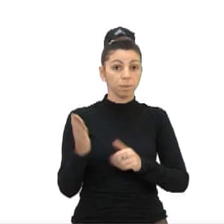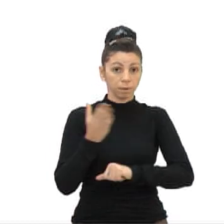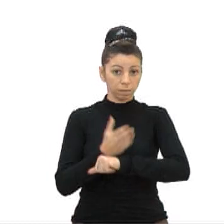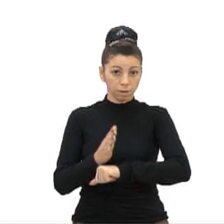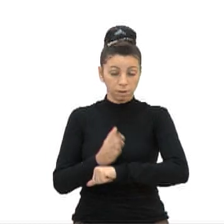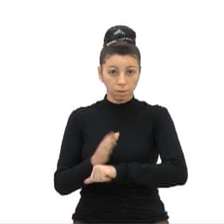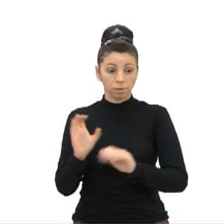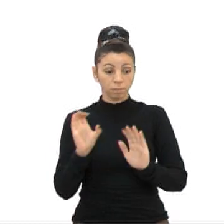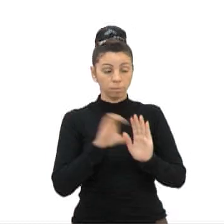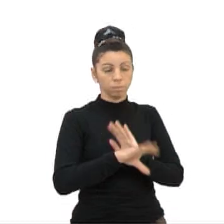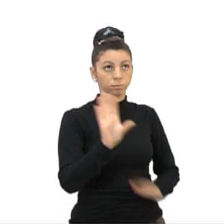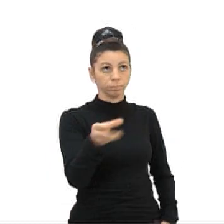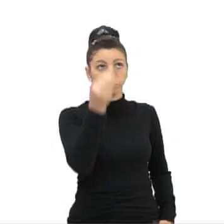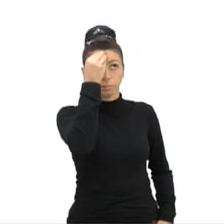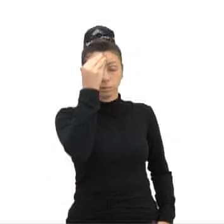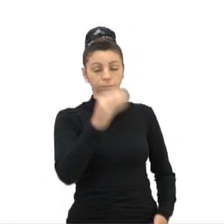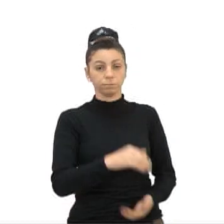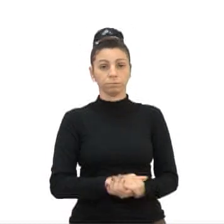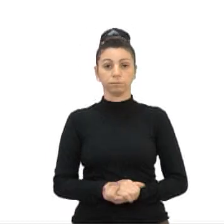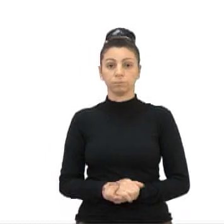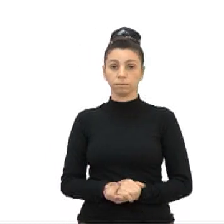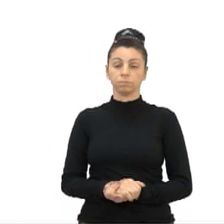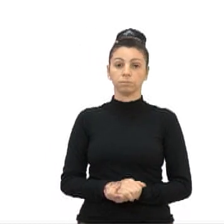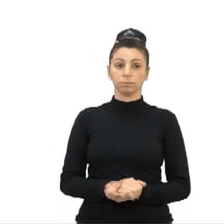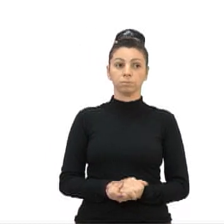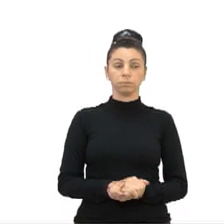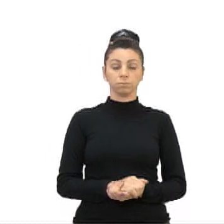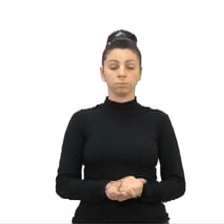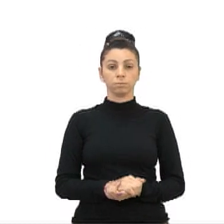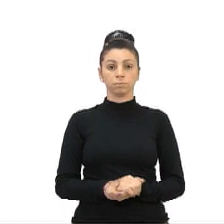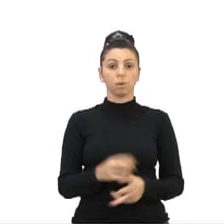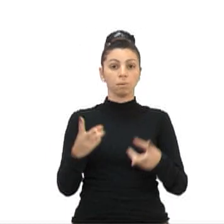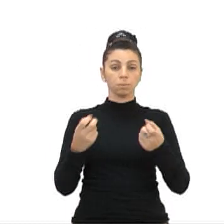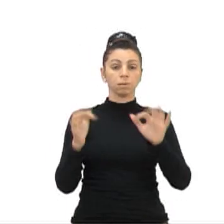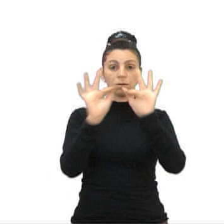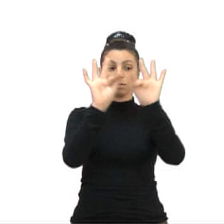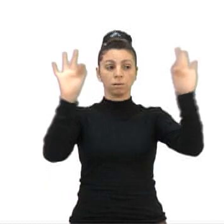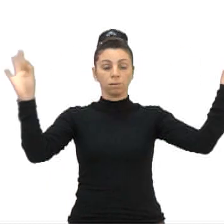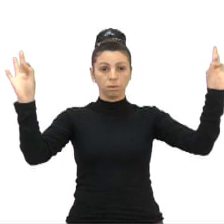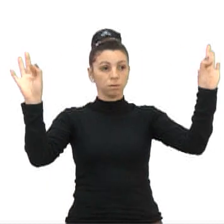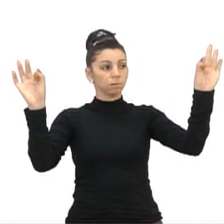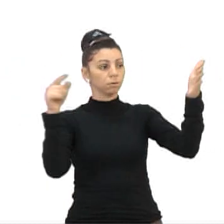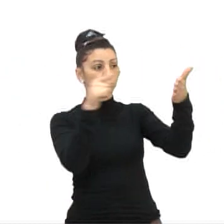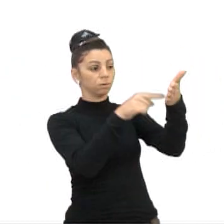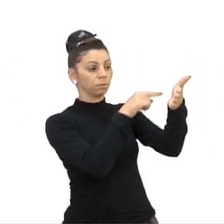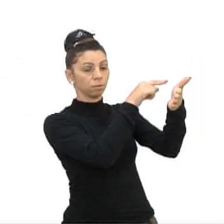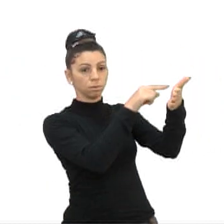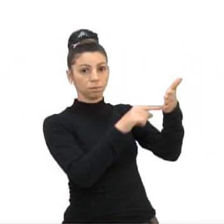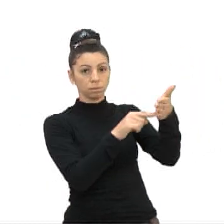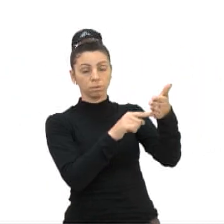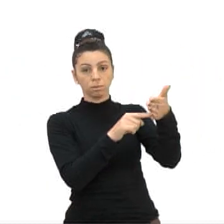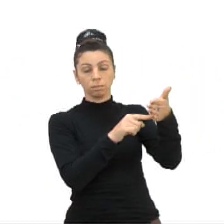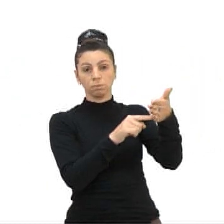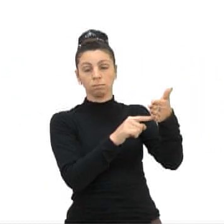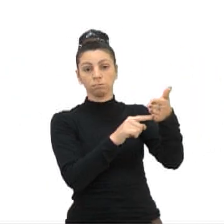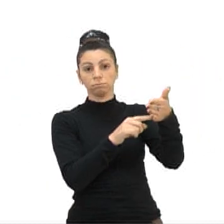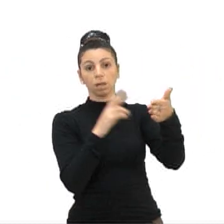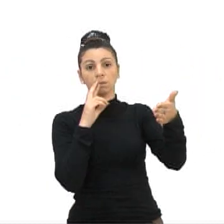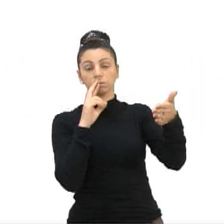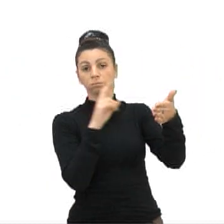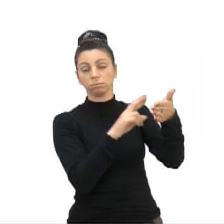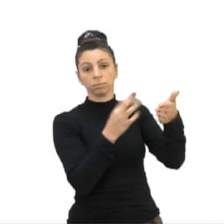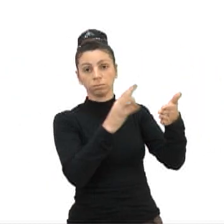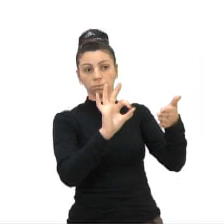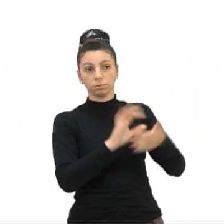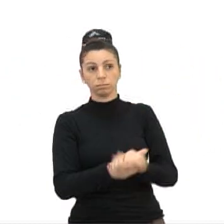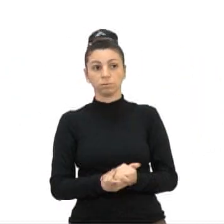pouco desses conceitos. Observe a frase e assinale um X na alternativa correta. Na frase, o tempo